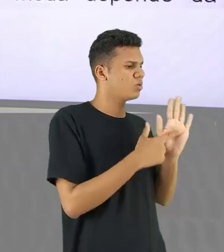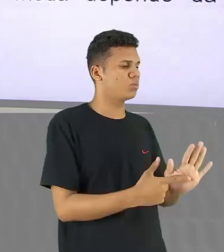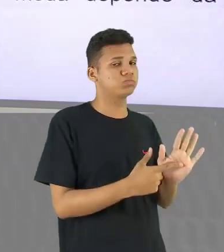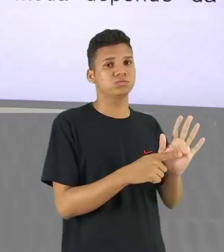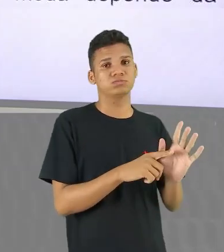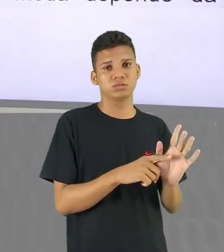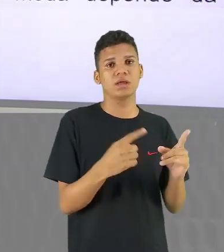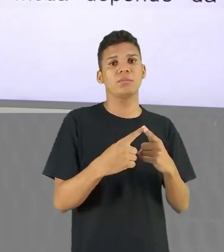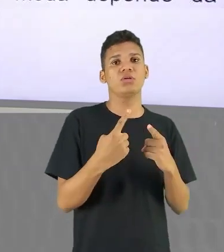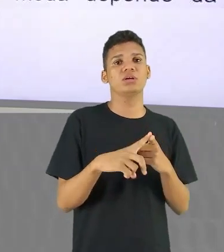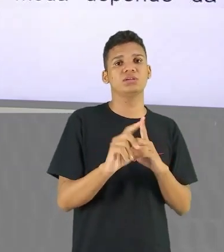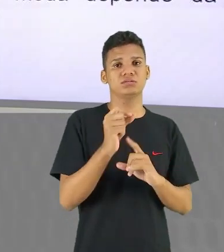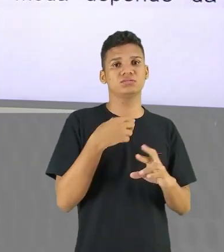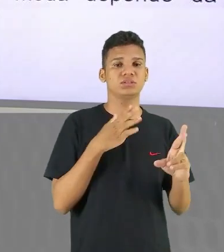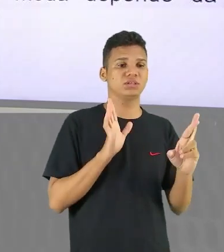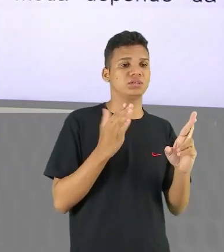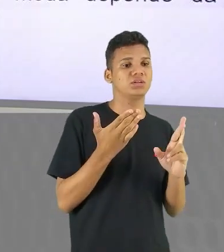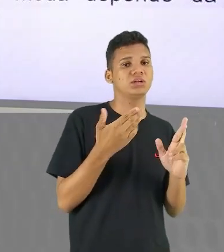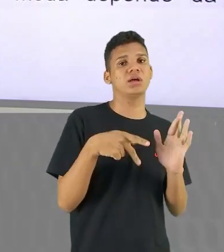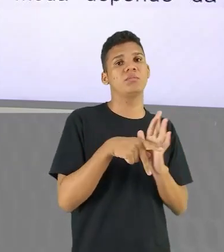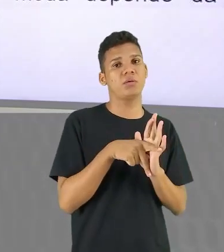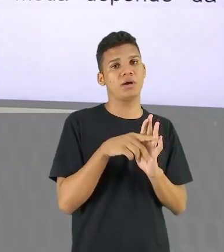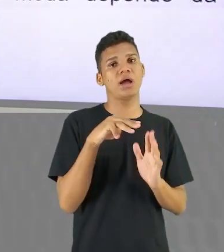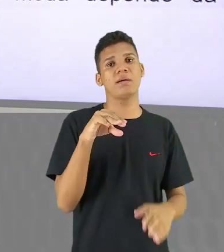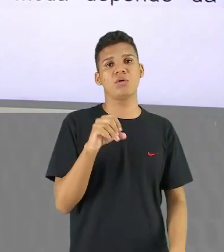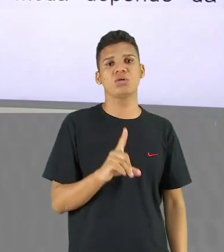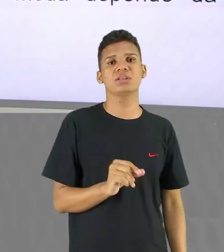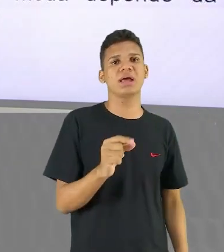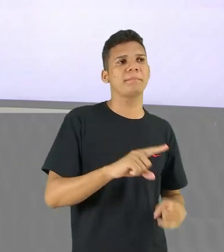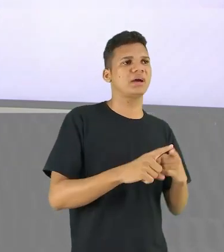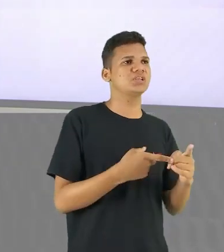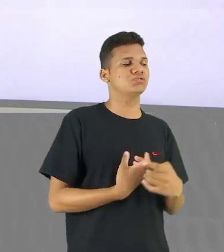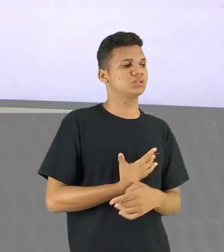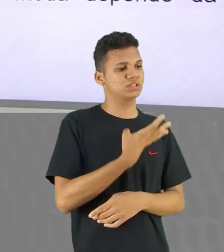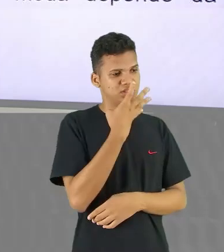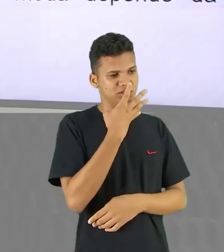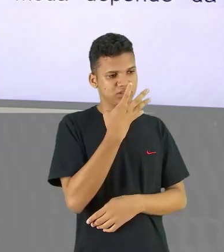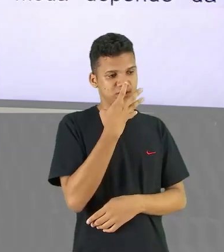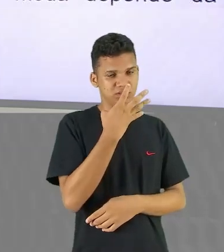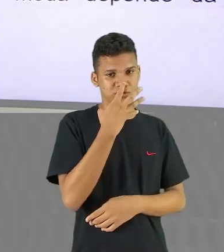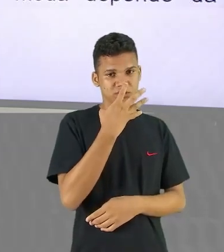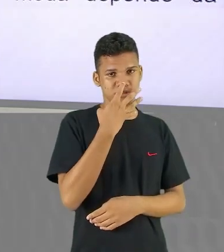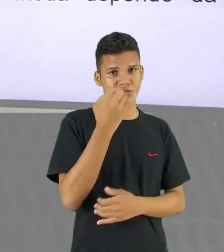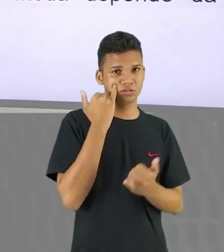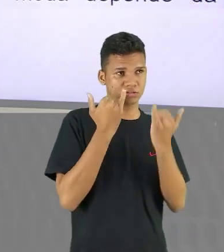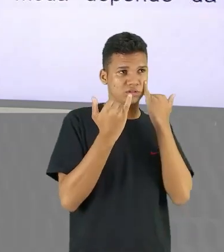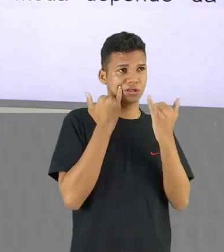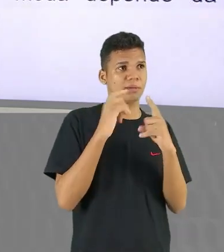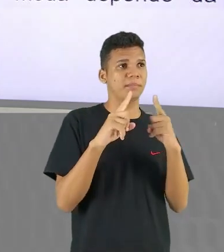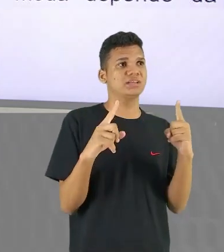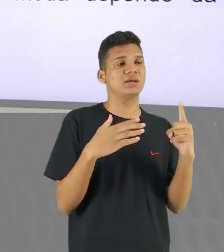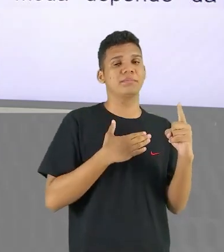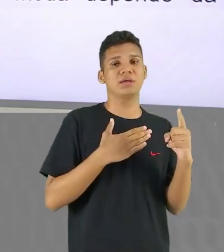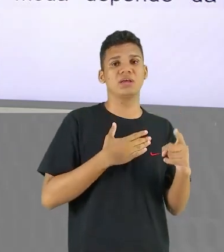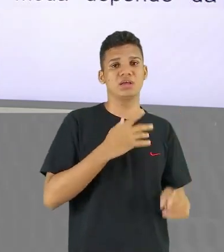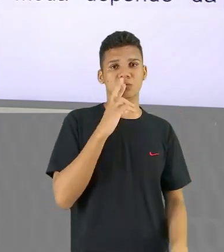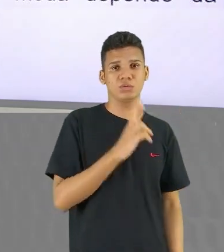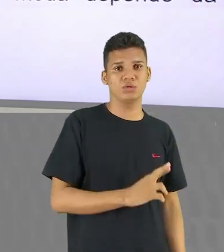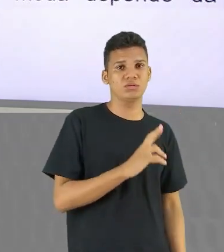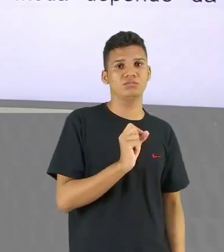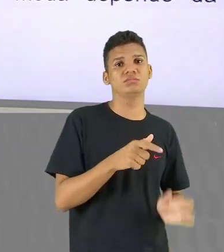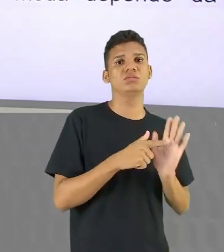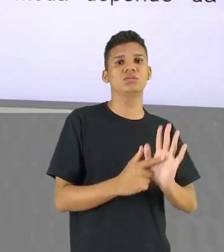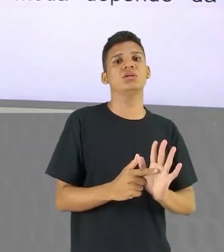estatísticas associadas à moda. Quando eu analiso as alternativas, a minha resposta é demonstrar